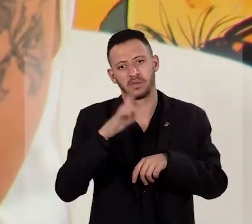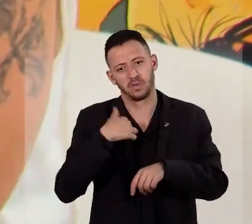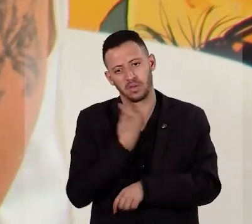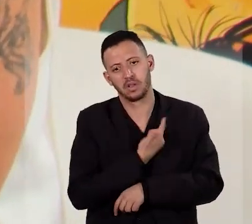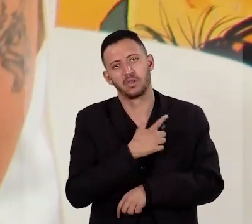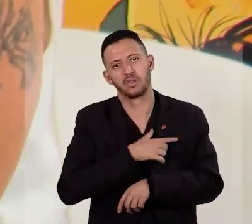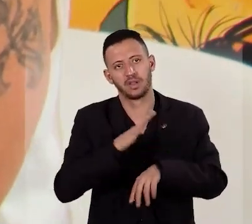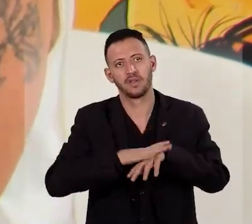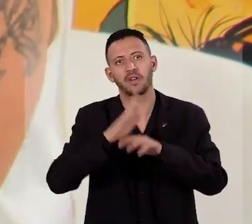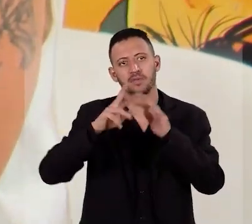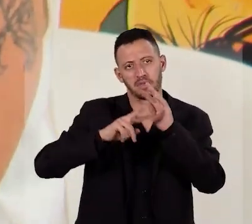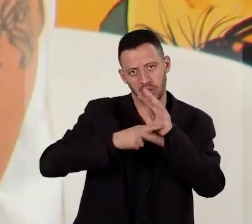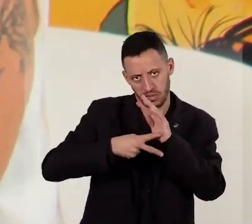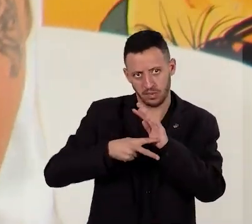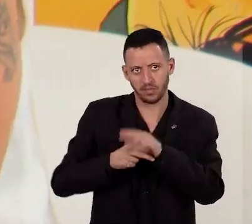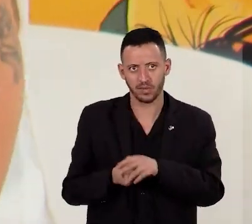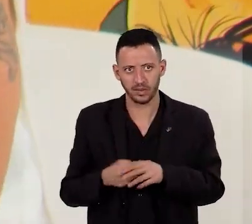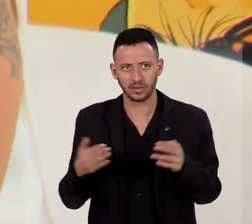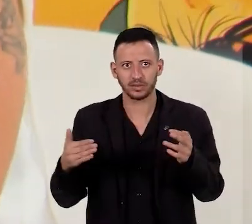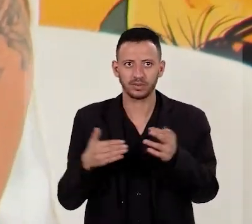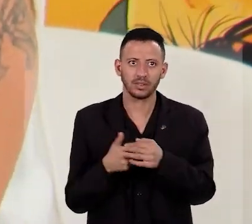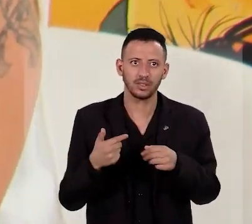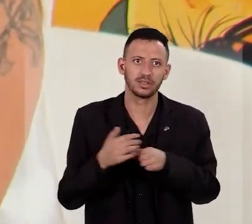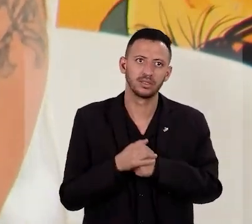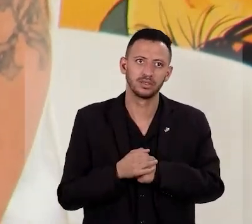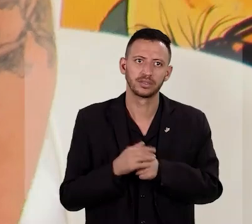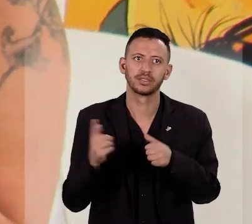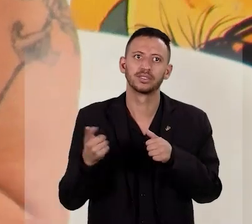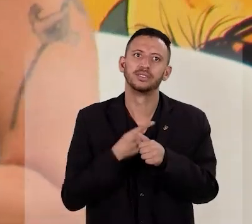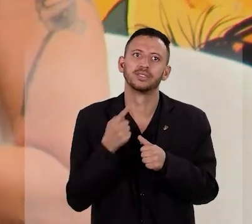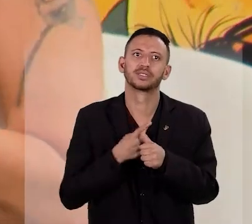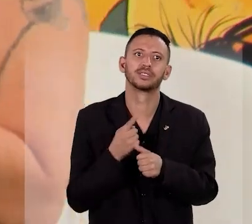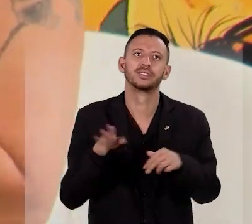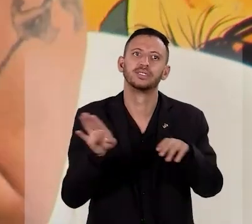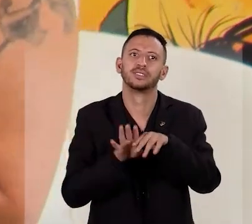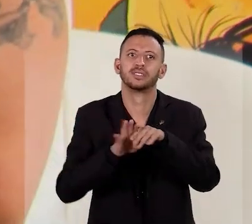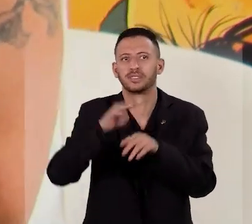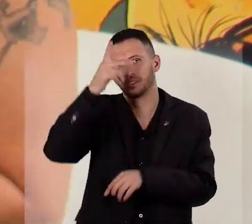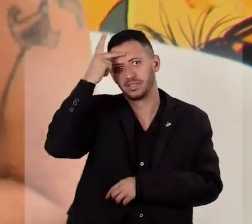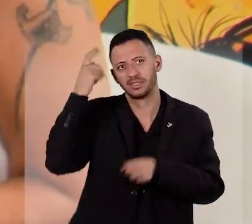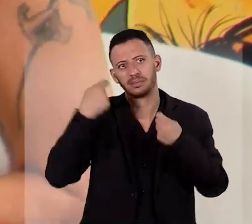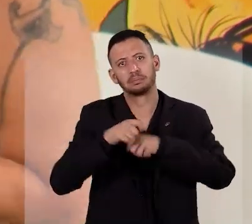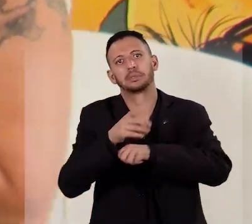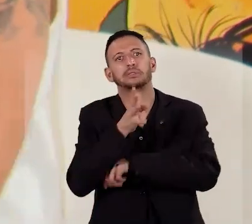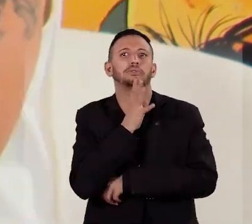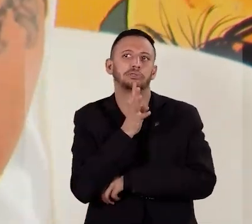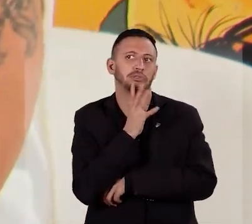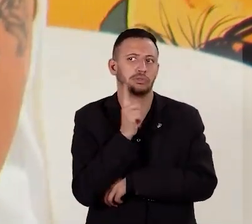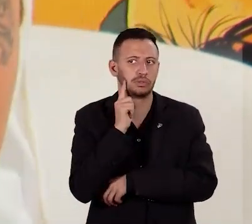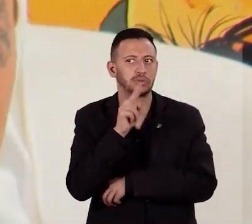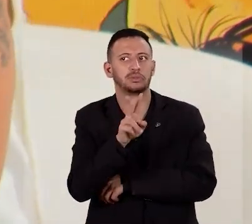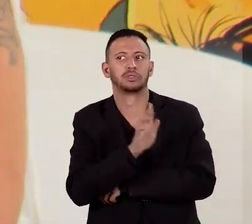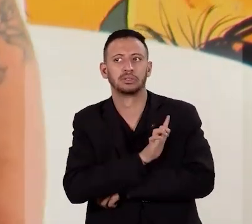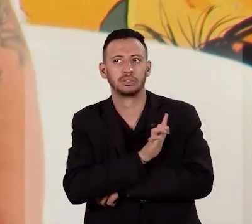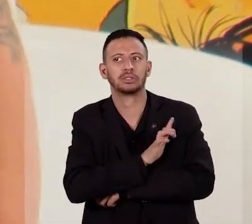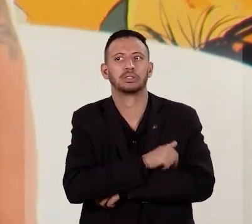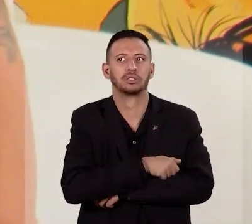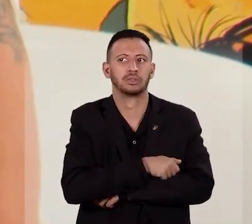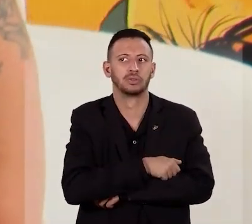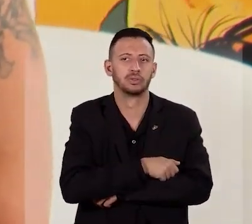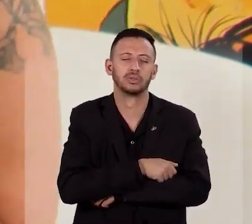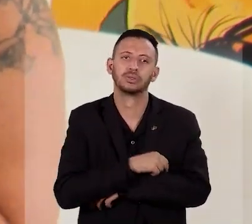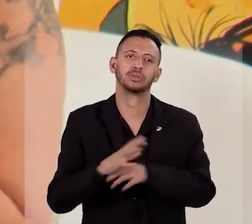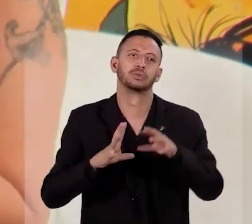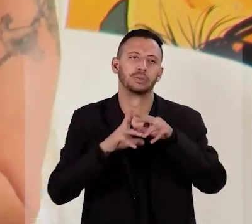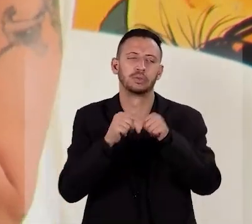que são os sindicatos, né? Depois a Aymar fala até melhor que eu. Primeiro, e também a pessoa precisa conhecer, que é o que a gente